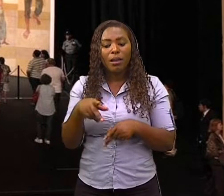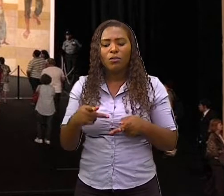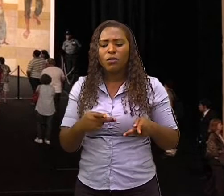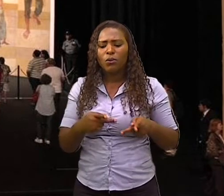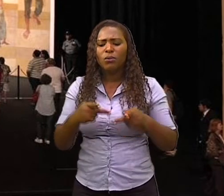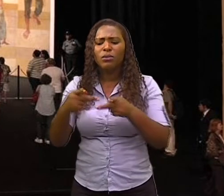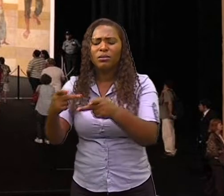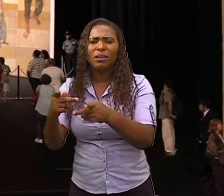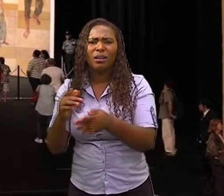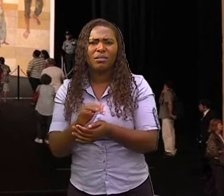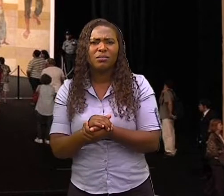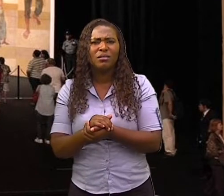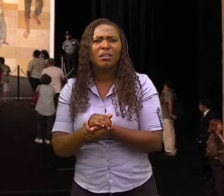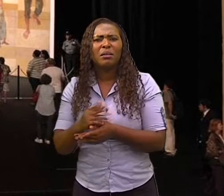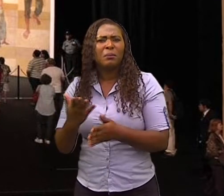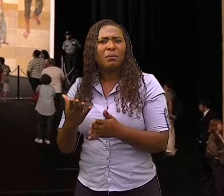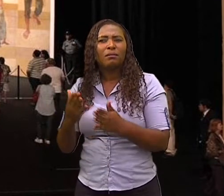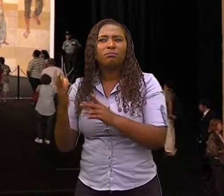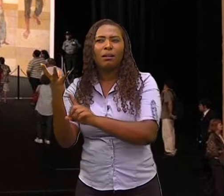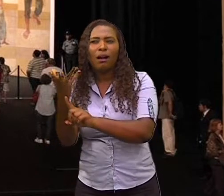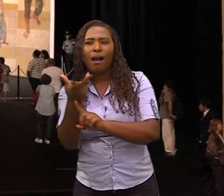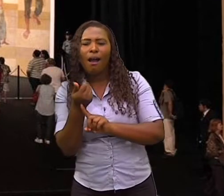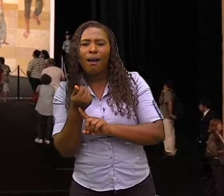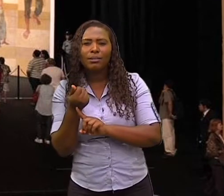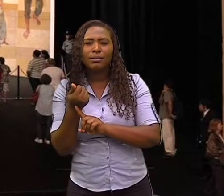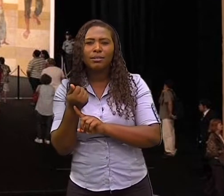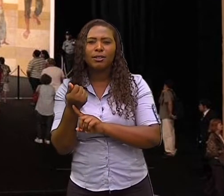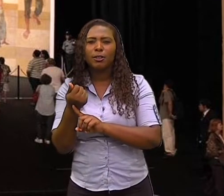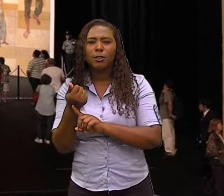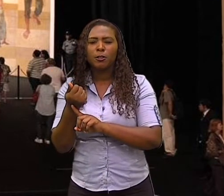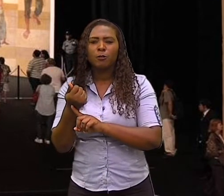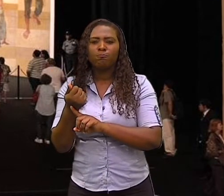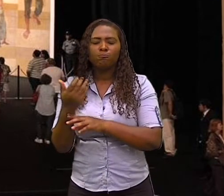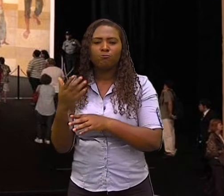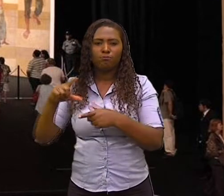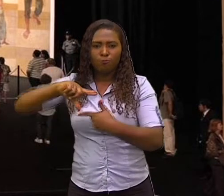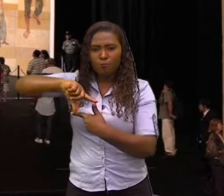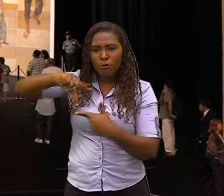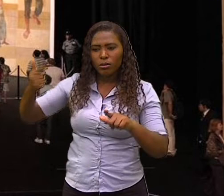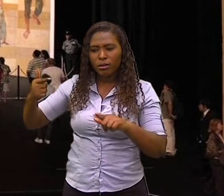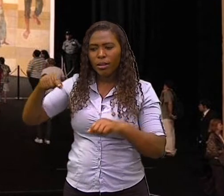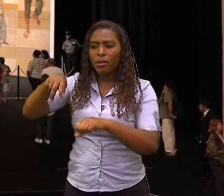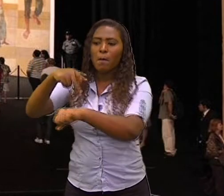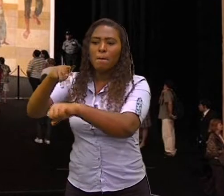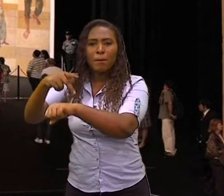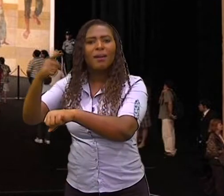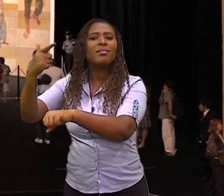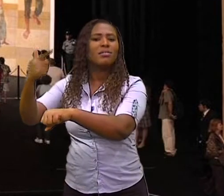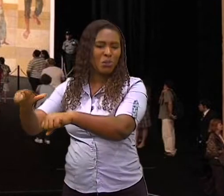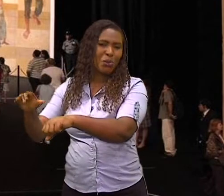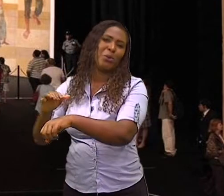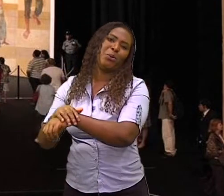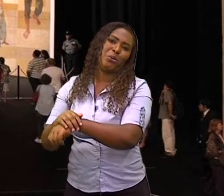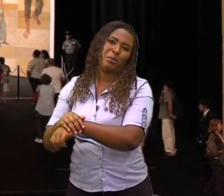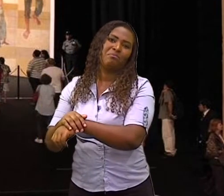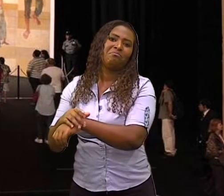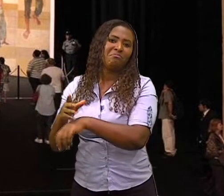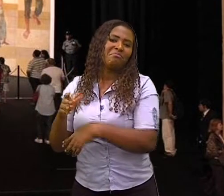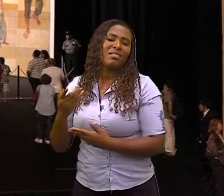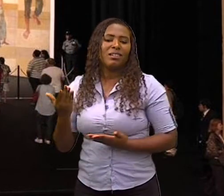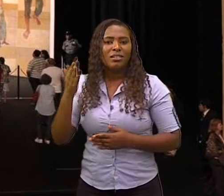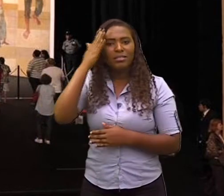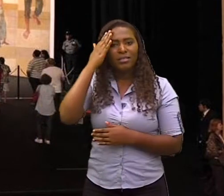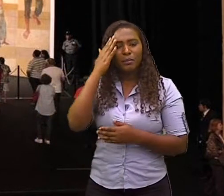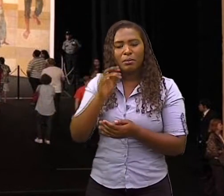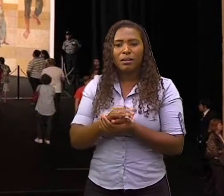moderna, em Bruxelas, no ano de 1958. Por fim, em meados de 62, Portinari